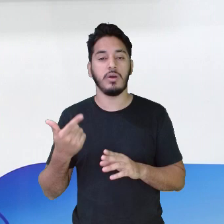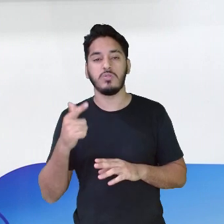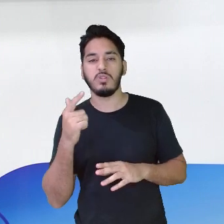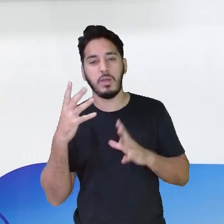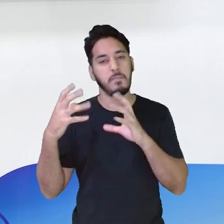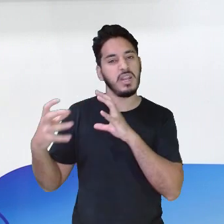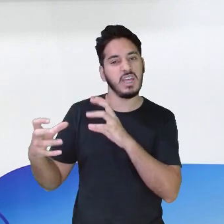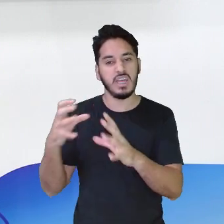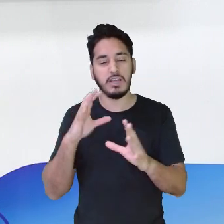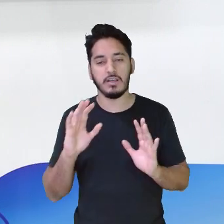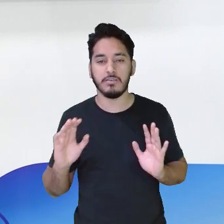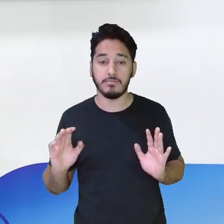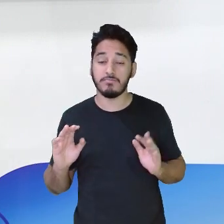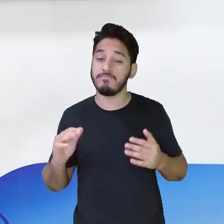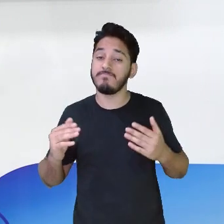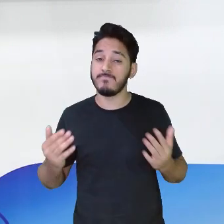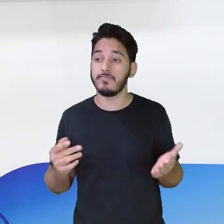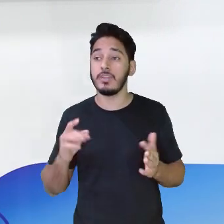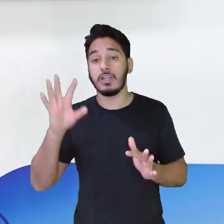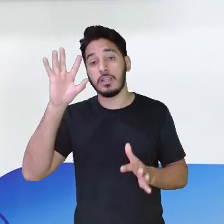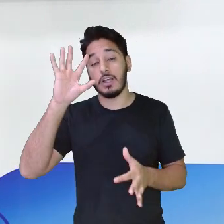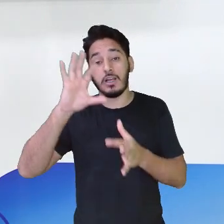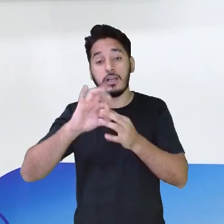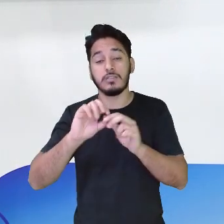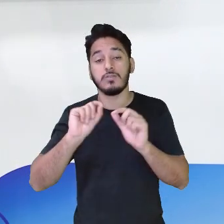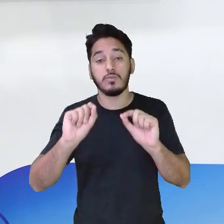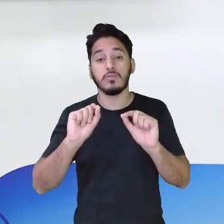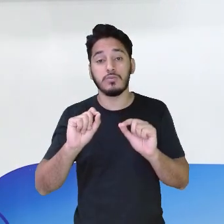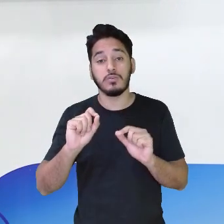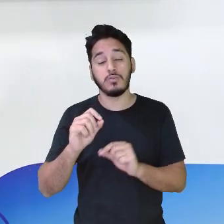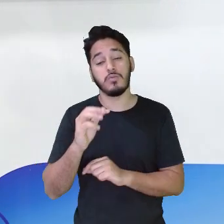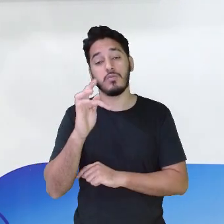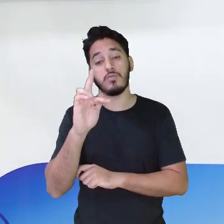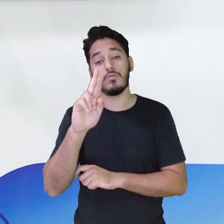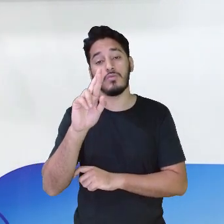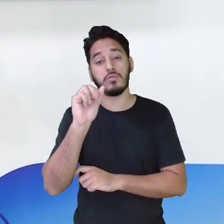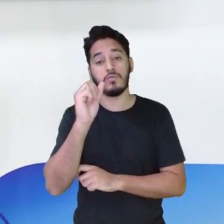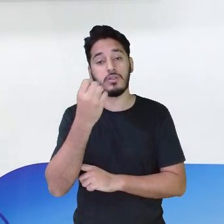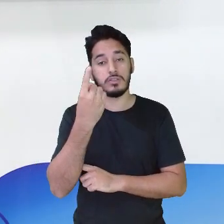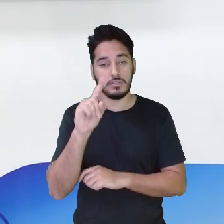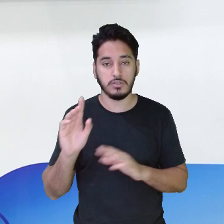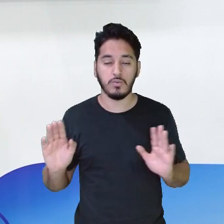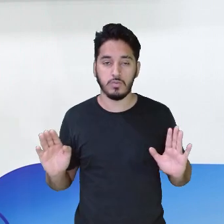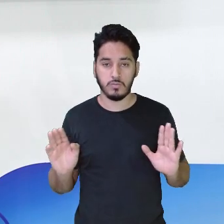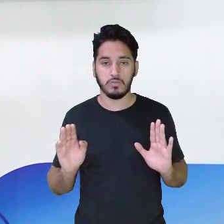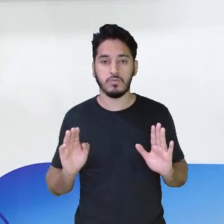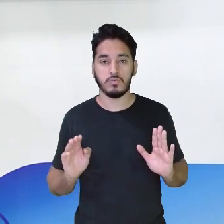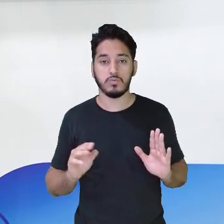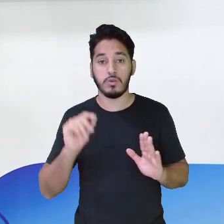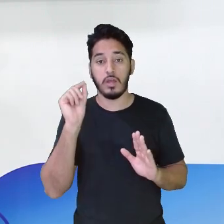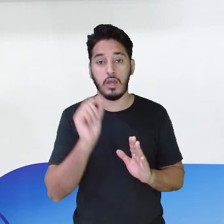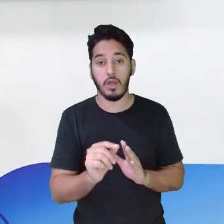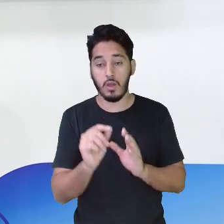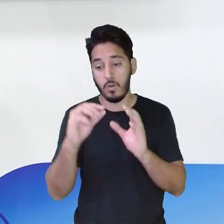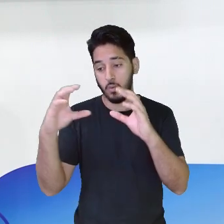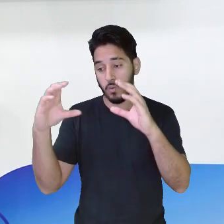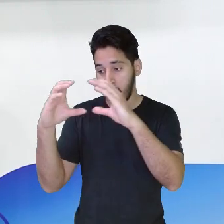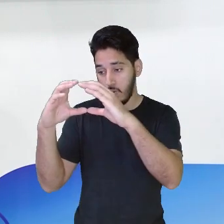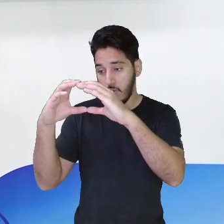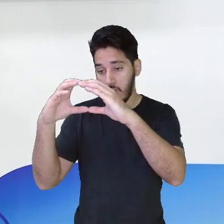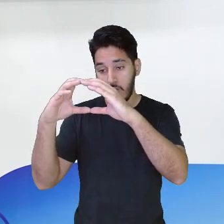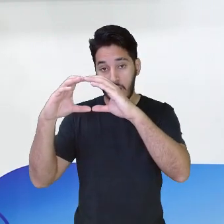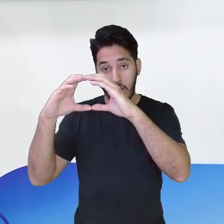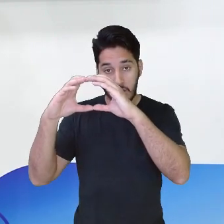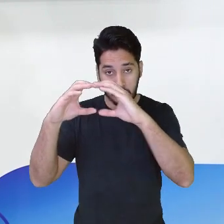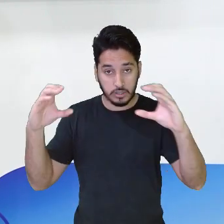haver discussão. E isso tem tudo a ver com fração. Parte de um inteiro que foi